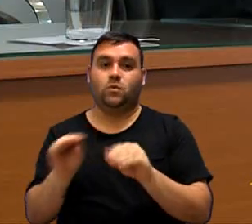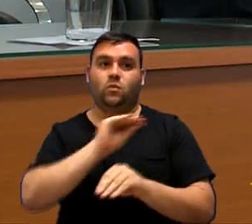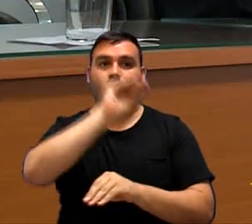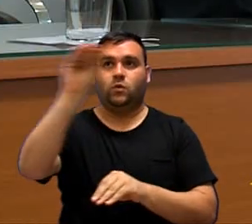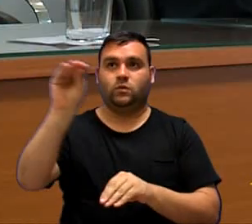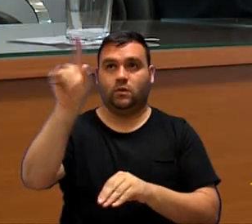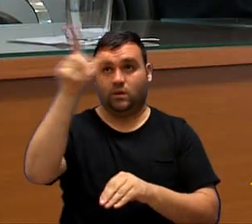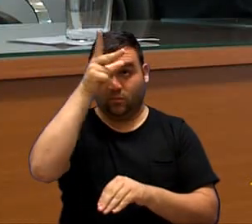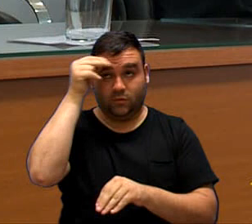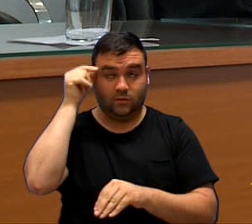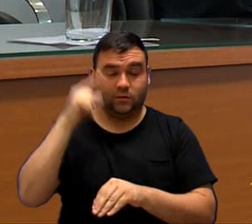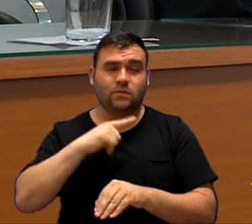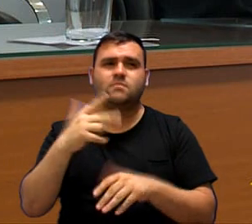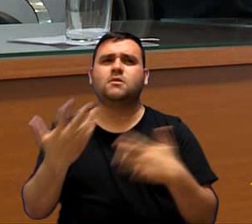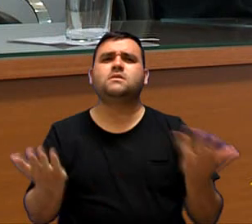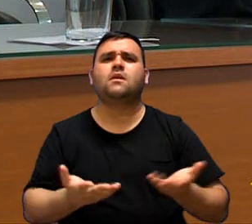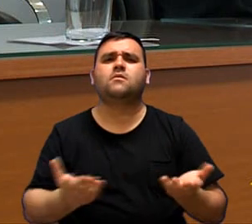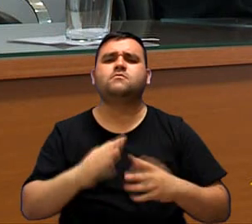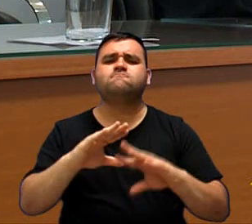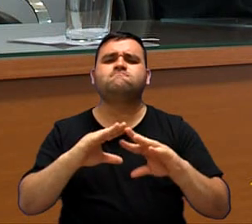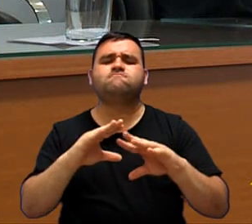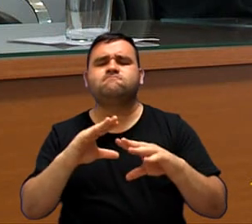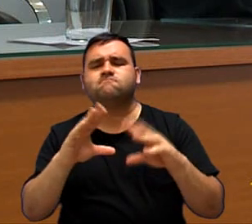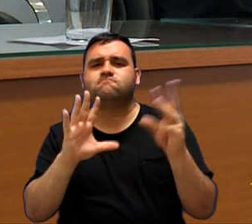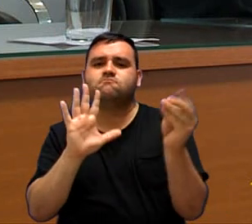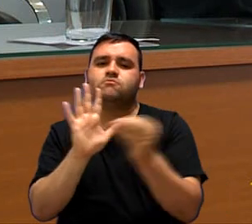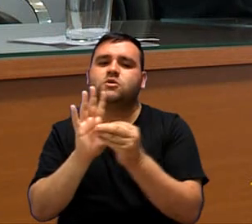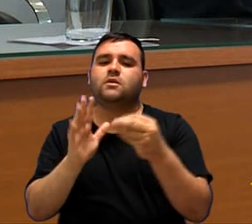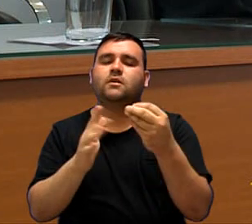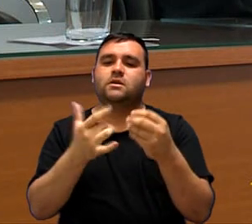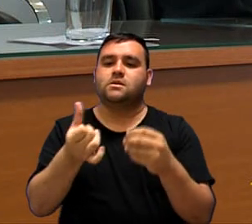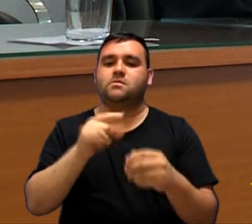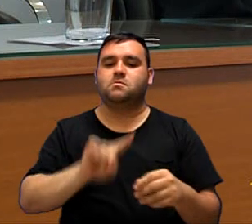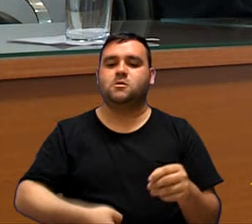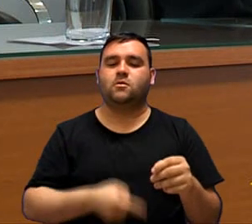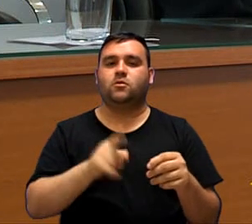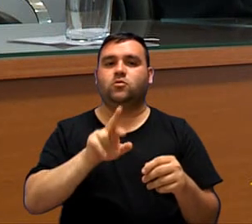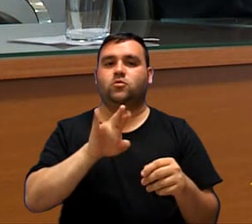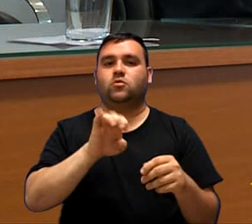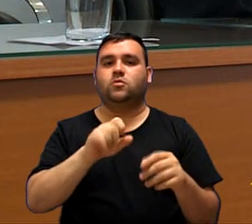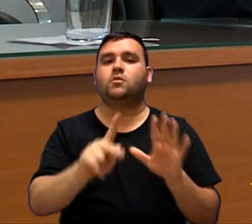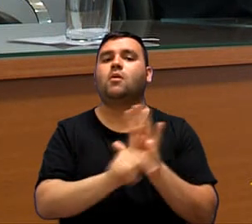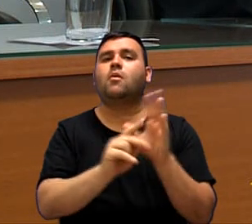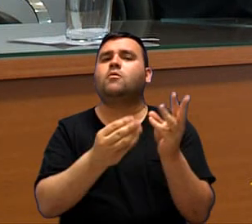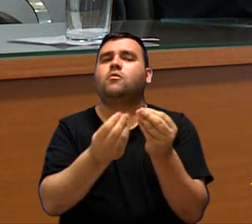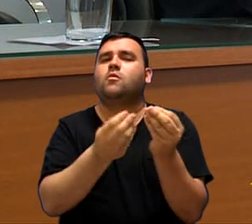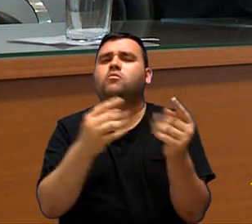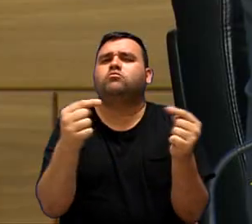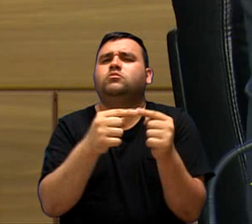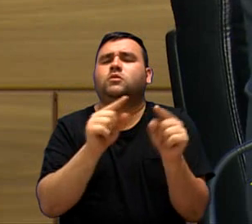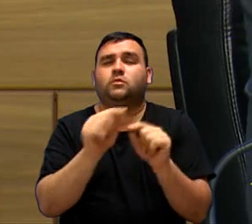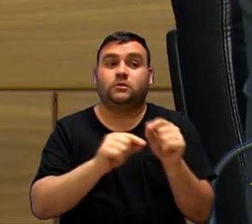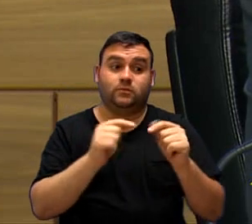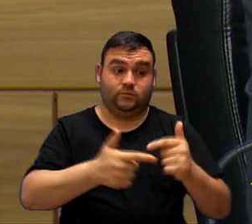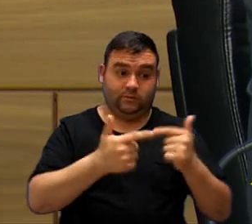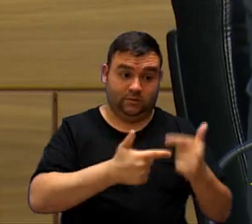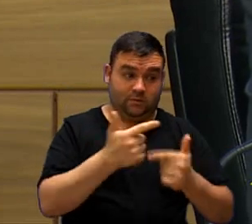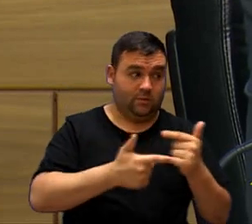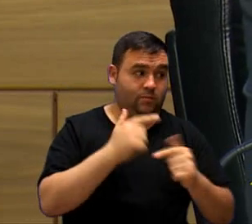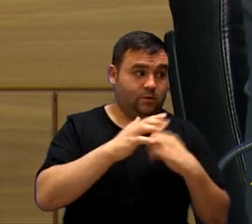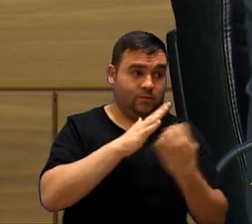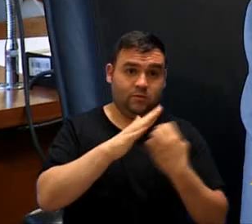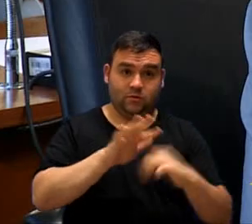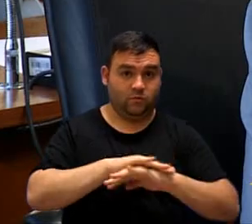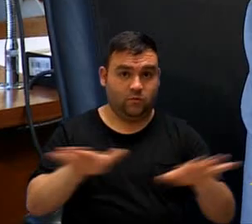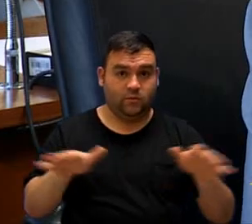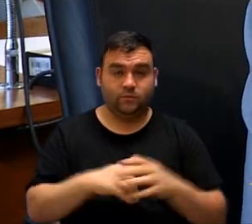agora. E o que, que está incluso, né, nesse valor de 6 milhões da URBS? Os Você serviços sabe? Da empresa